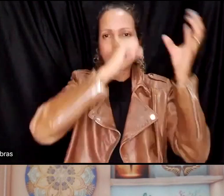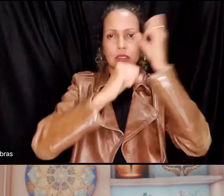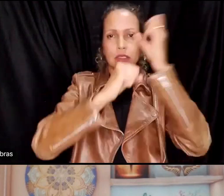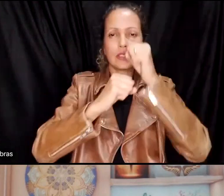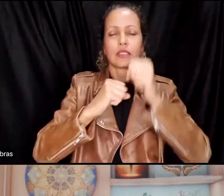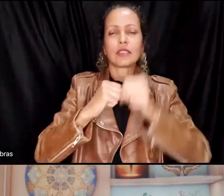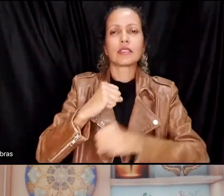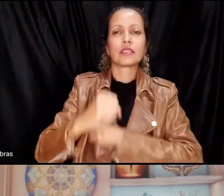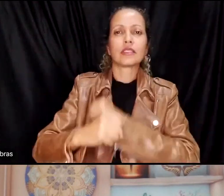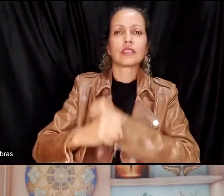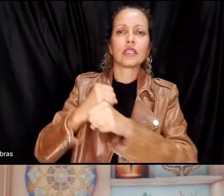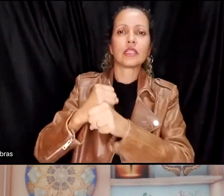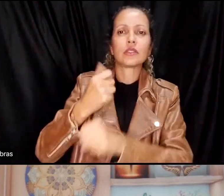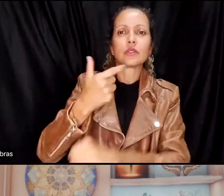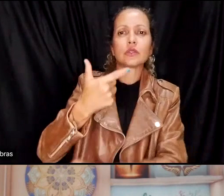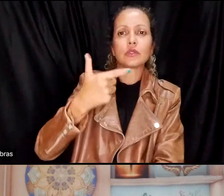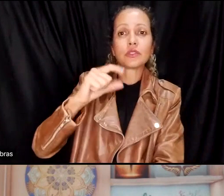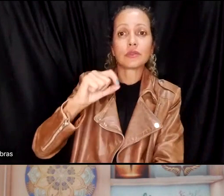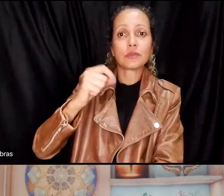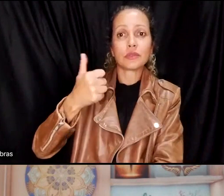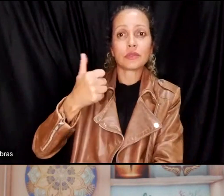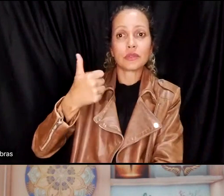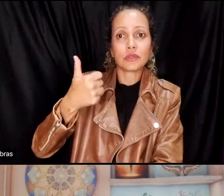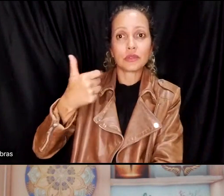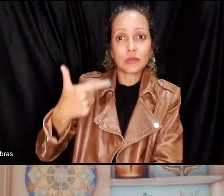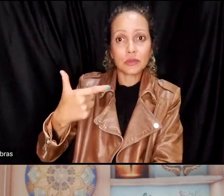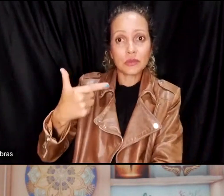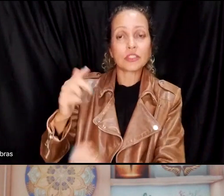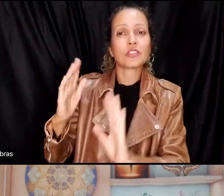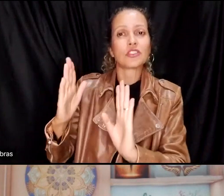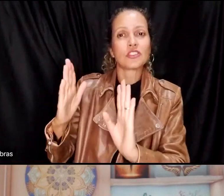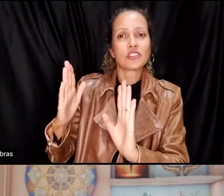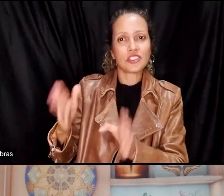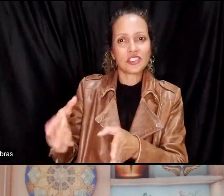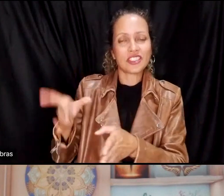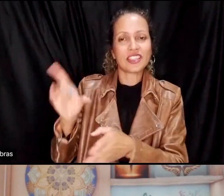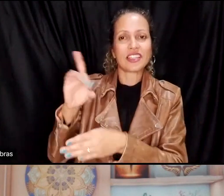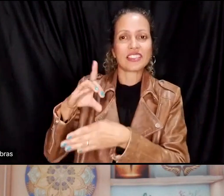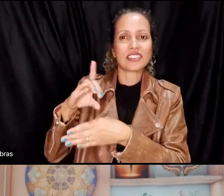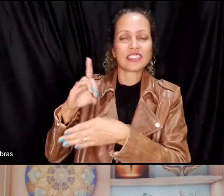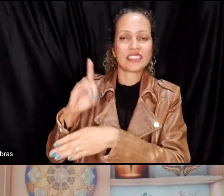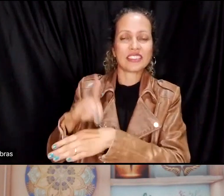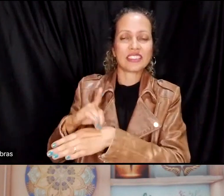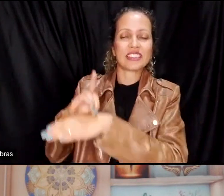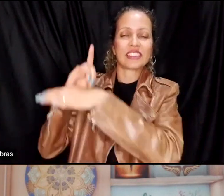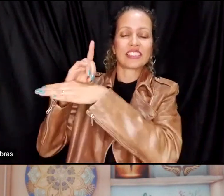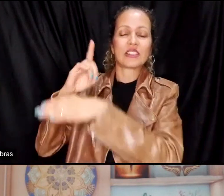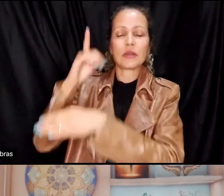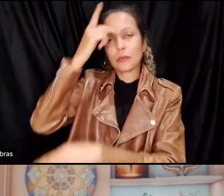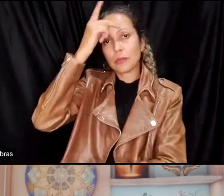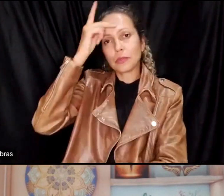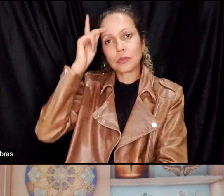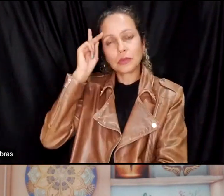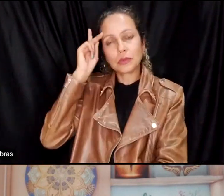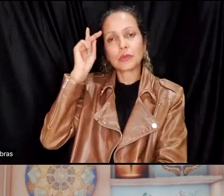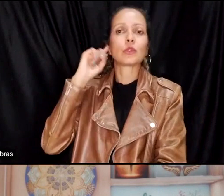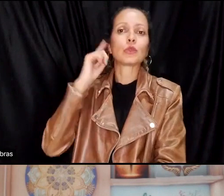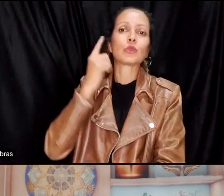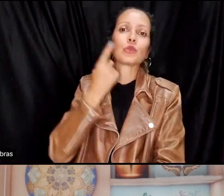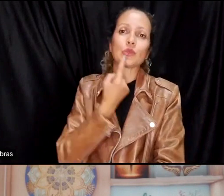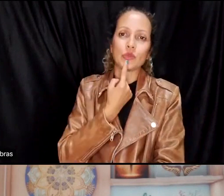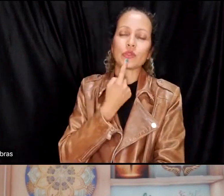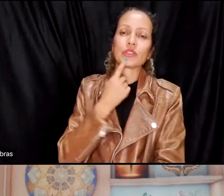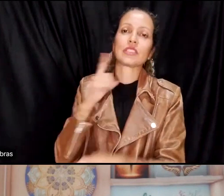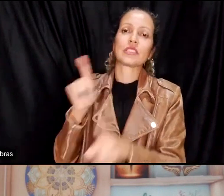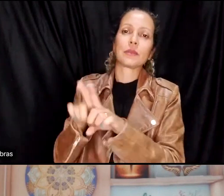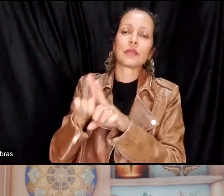delegada dos direitos da pessoa com deficiência. E aí eu conheci muitas pessoas dessa área e passei a ter